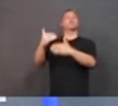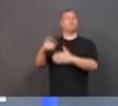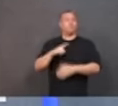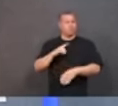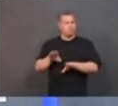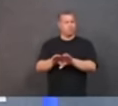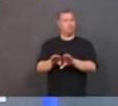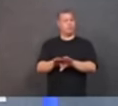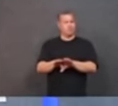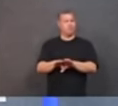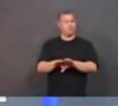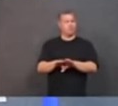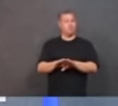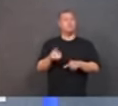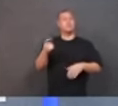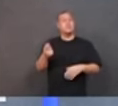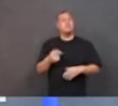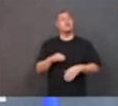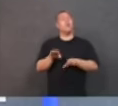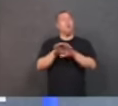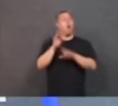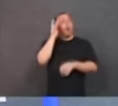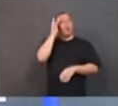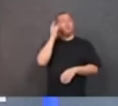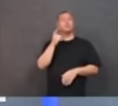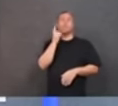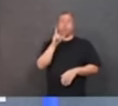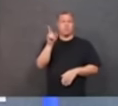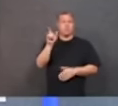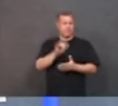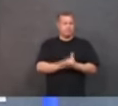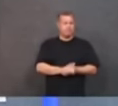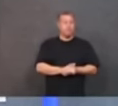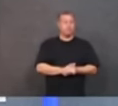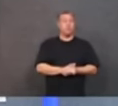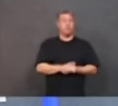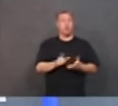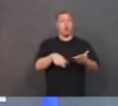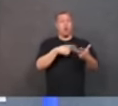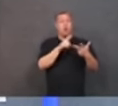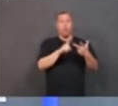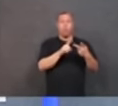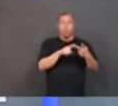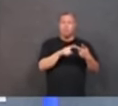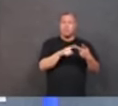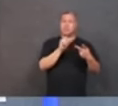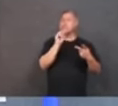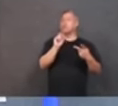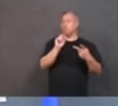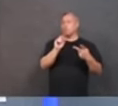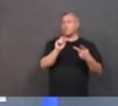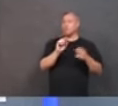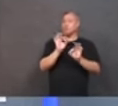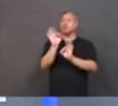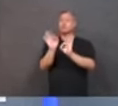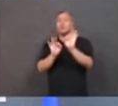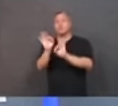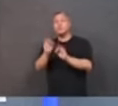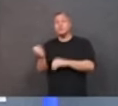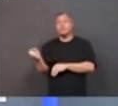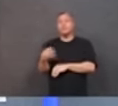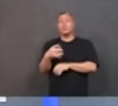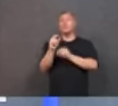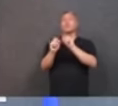então nesses outros fundos setoriais. Uma outra linha é desenvolver projetos de extensão,